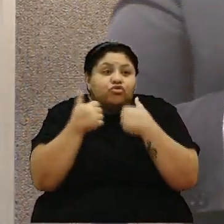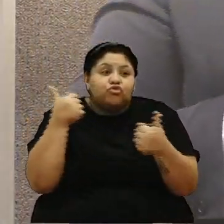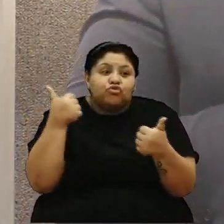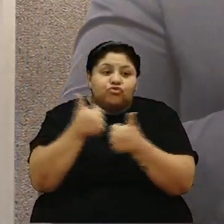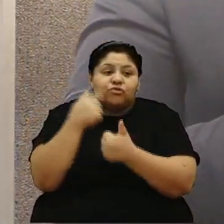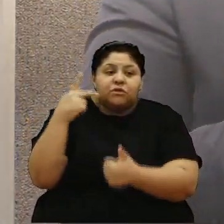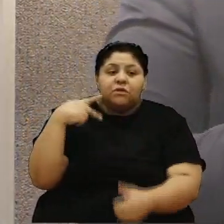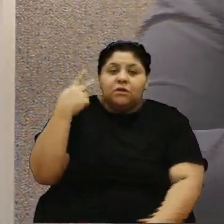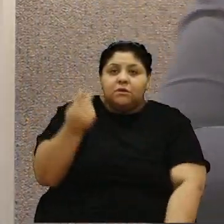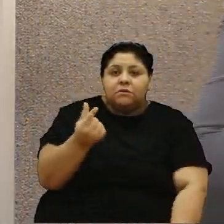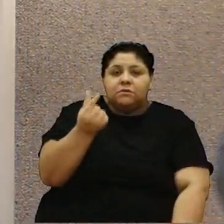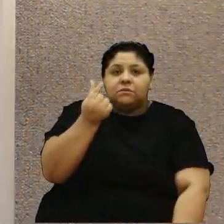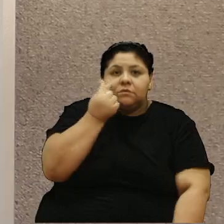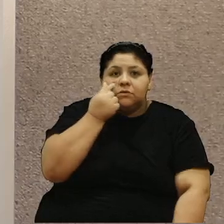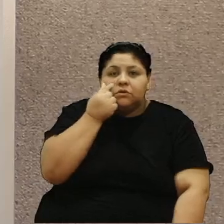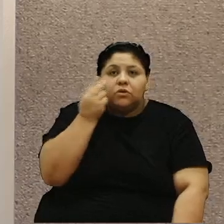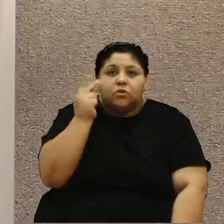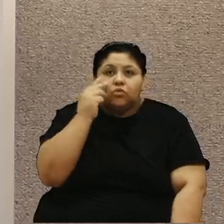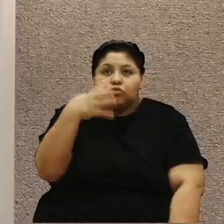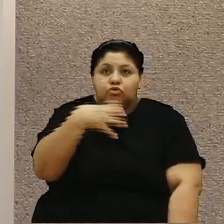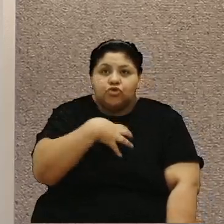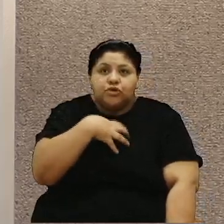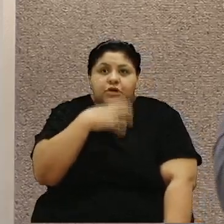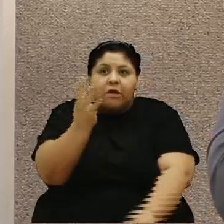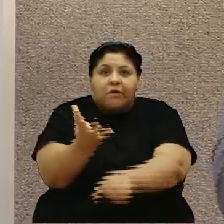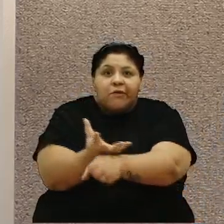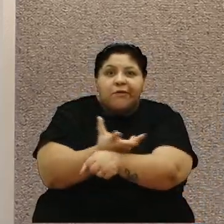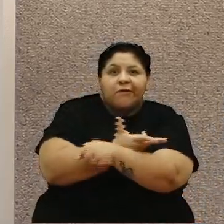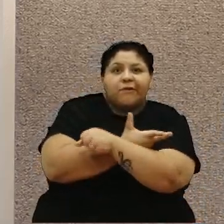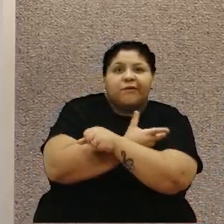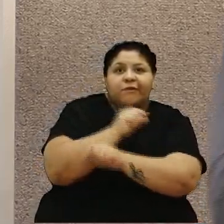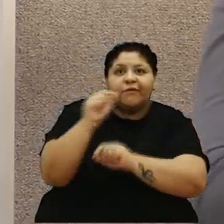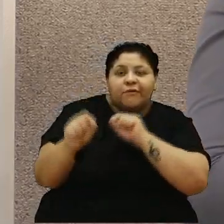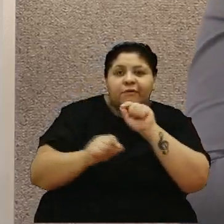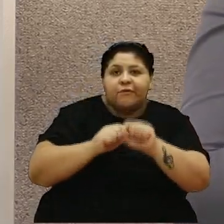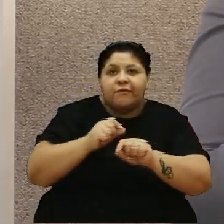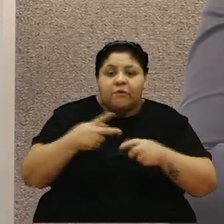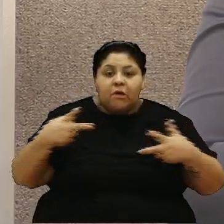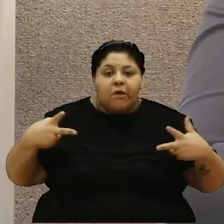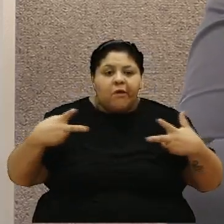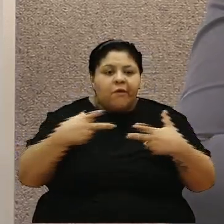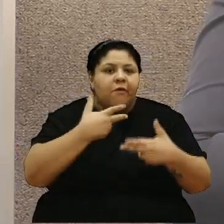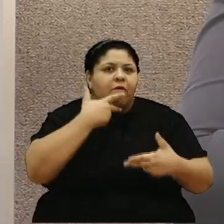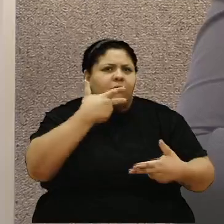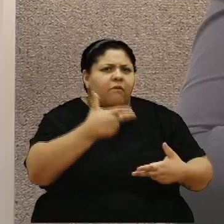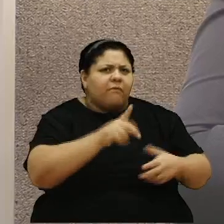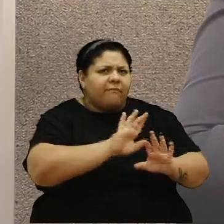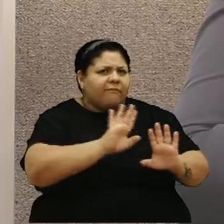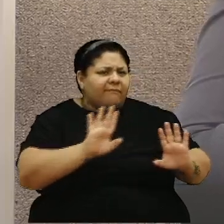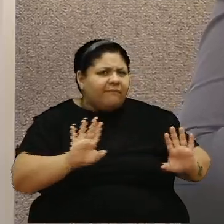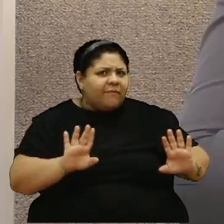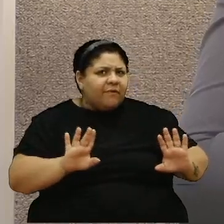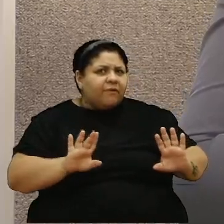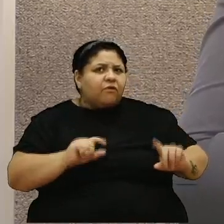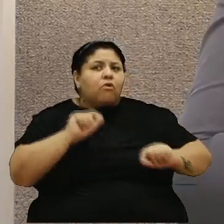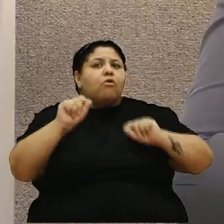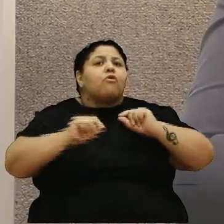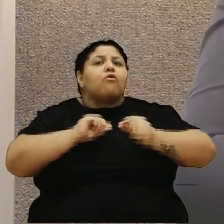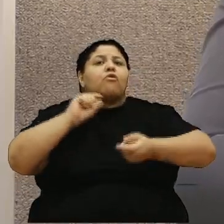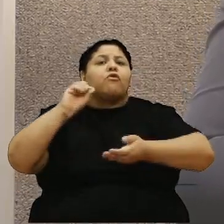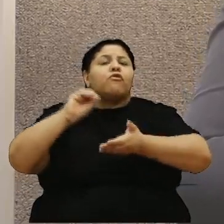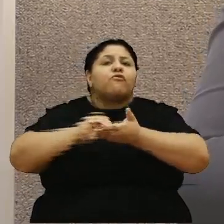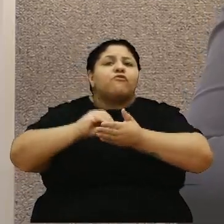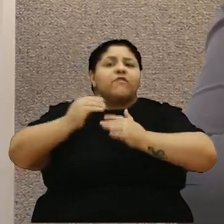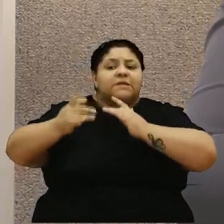vereador Libardi. A forma como o senhor falou emotiva aqui, quem pega um recorte da fala parece que é isso. Mas, assim, o que faz a máquina